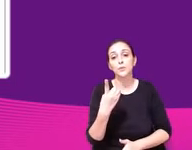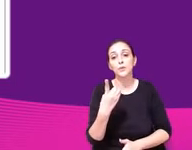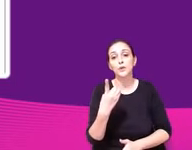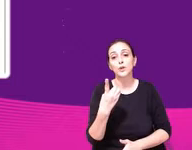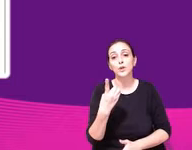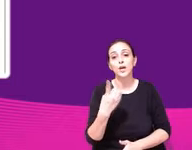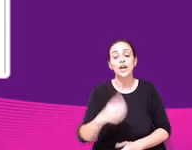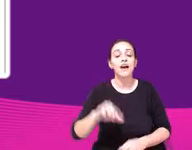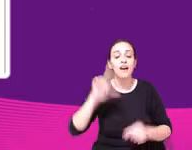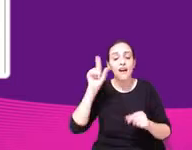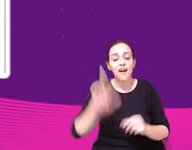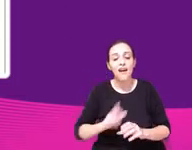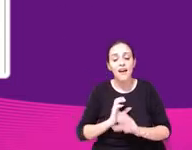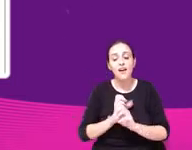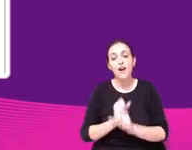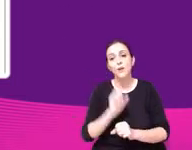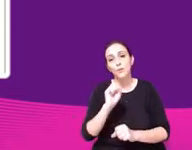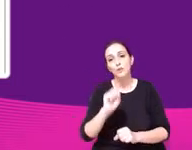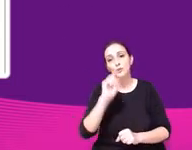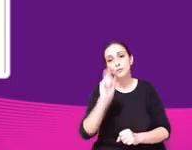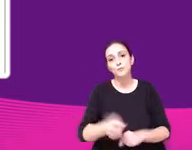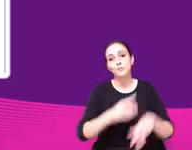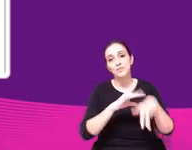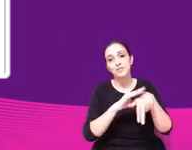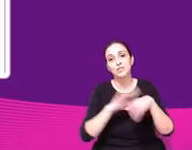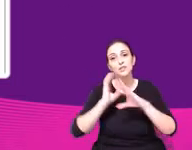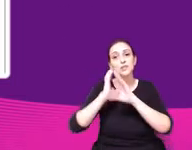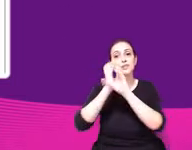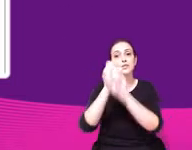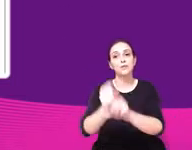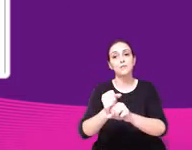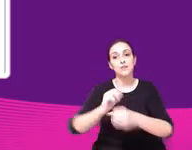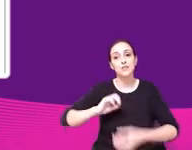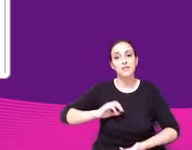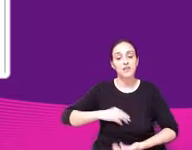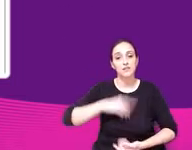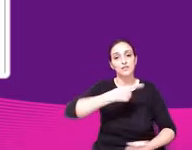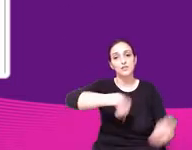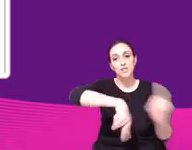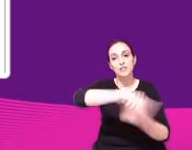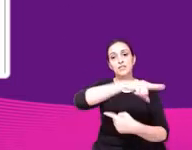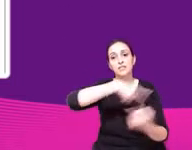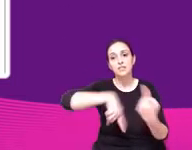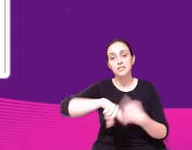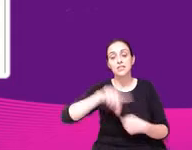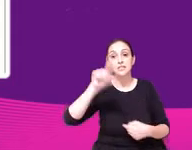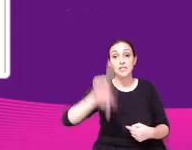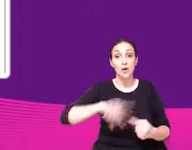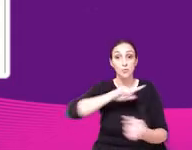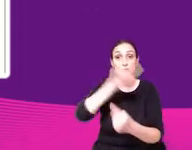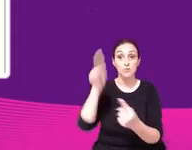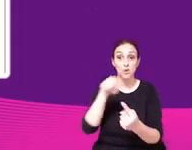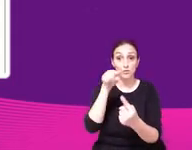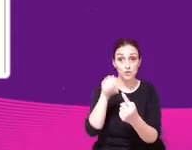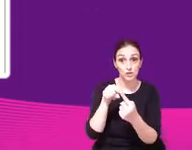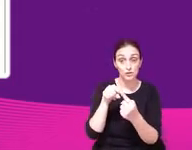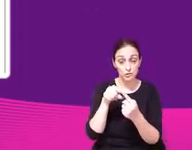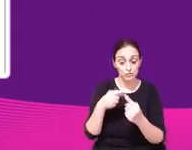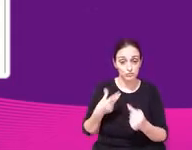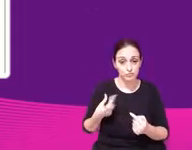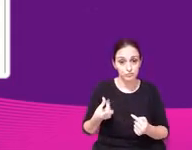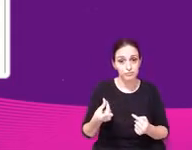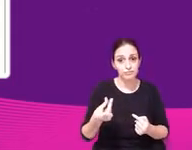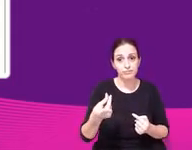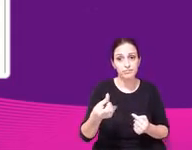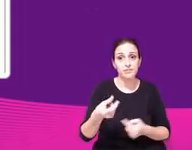foram somados no ano na diálise. Então, se eu quero, e esse é o meu objetivo, manter